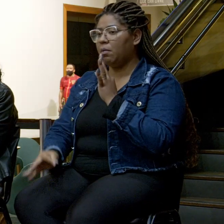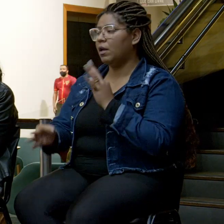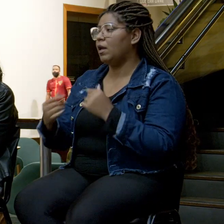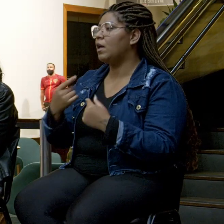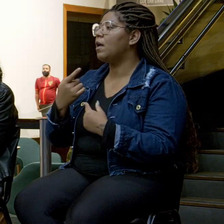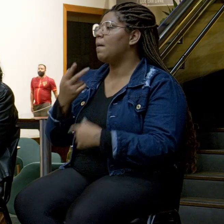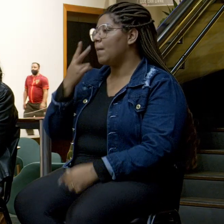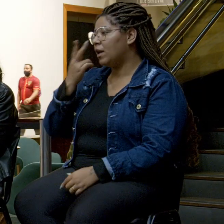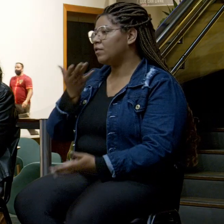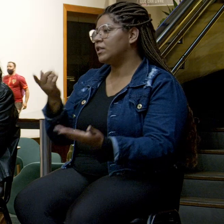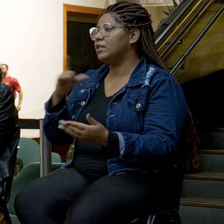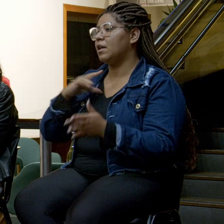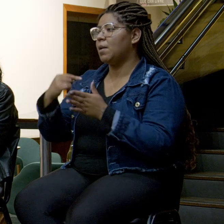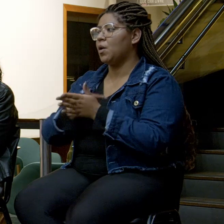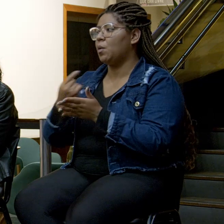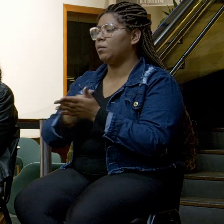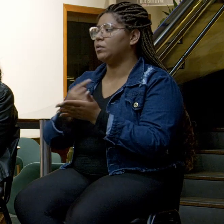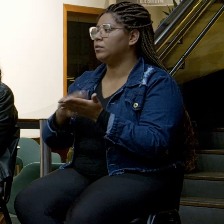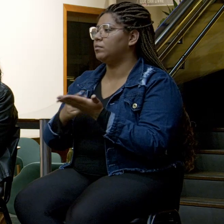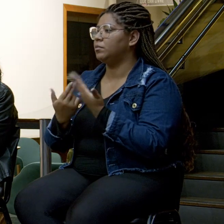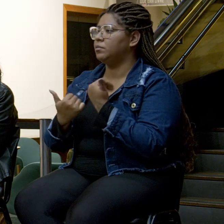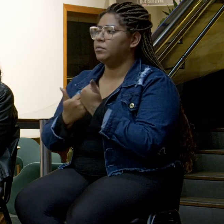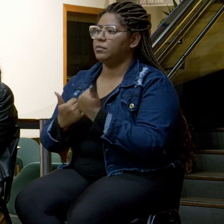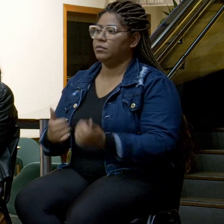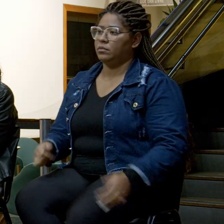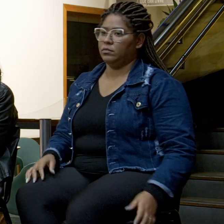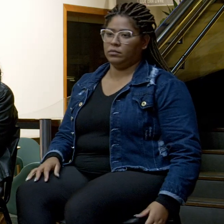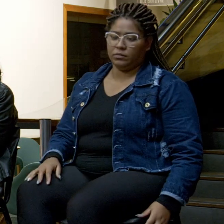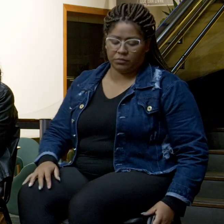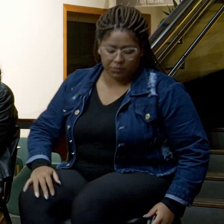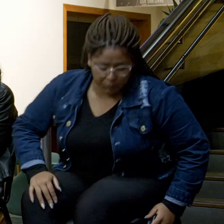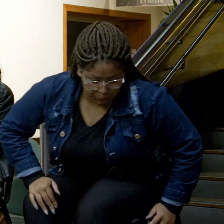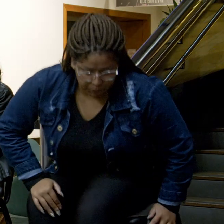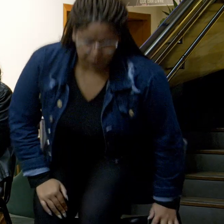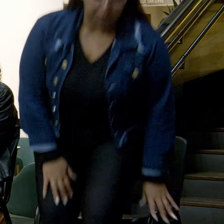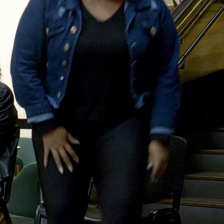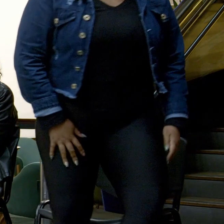tenham uma série de perguntas. Alguém?